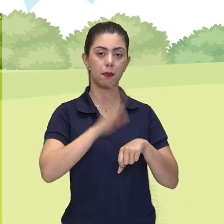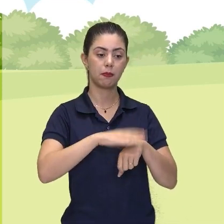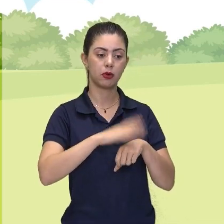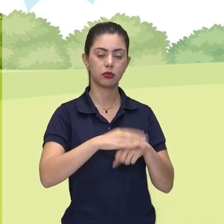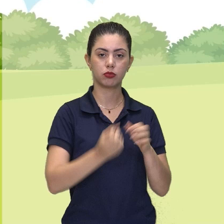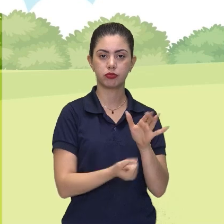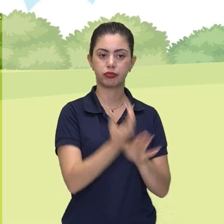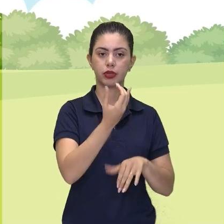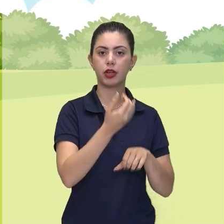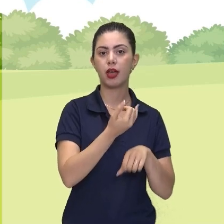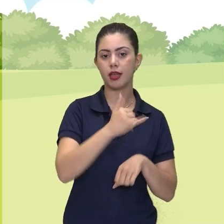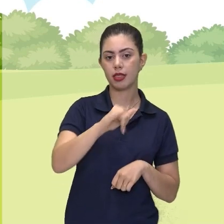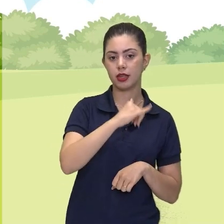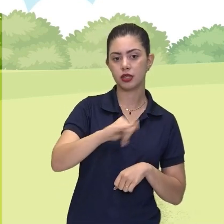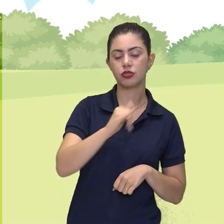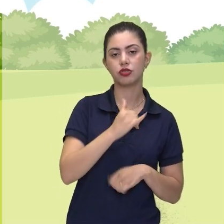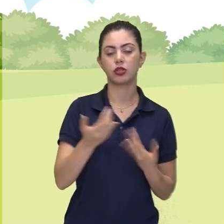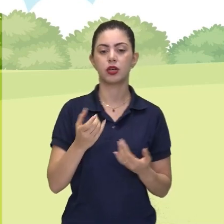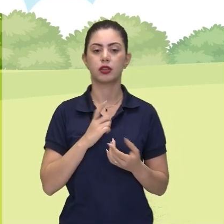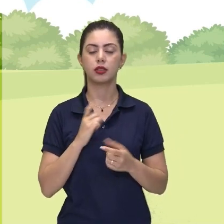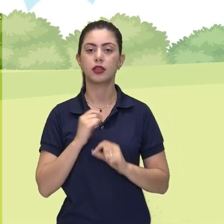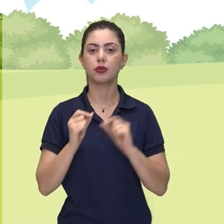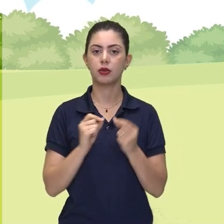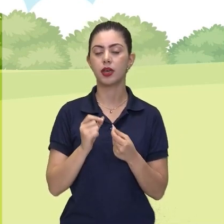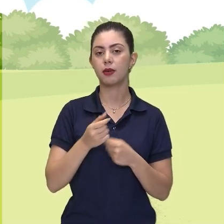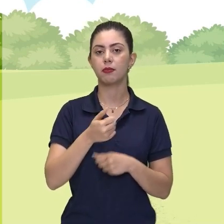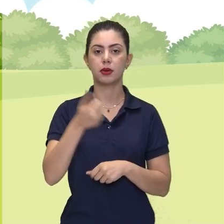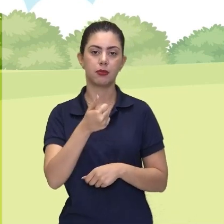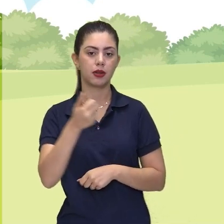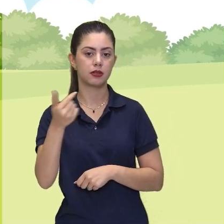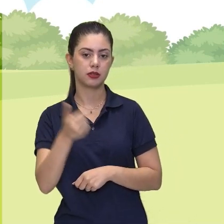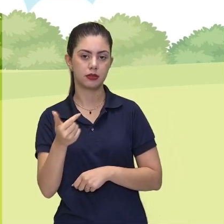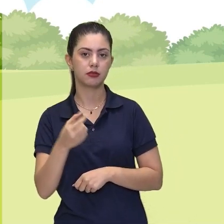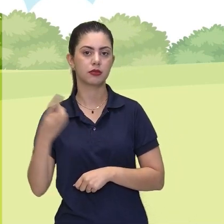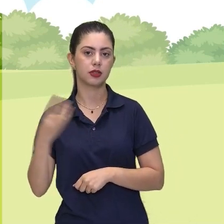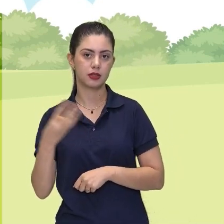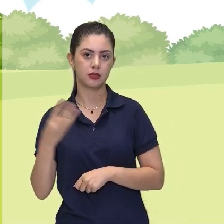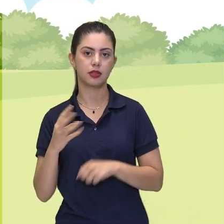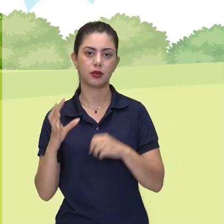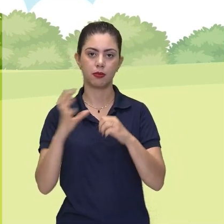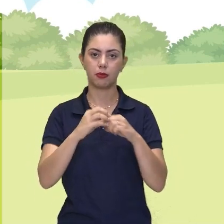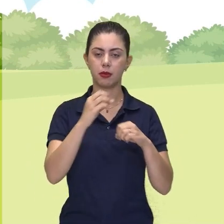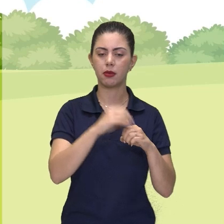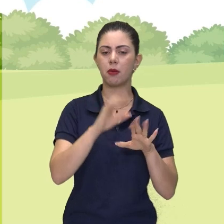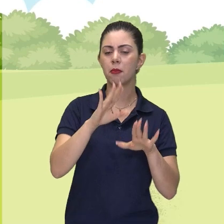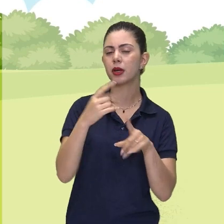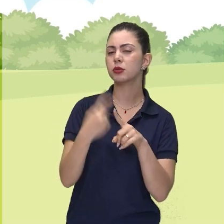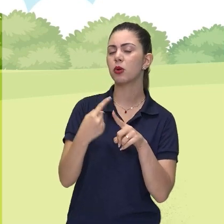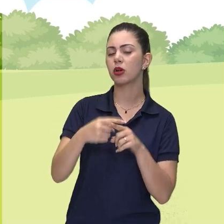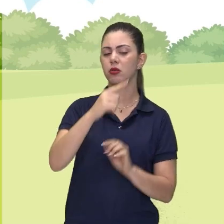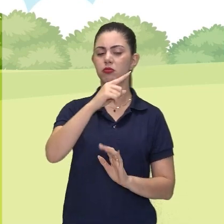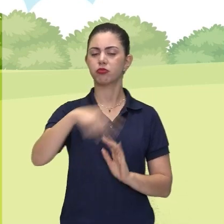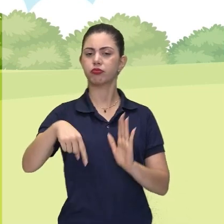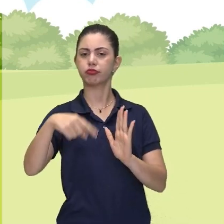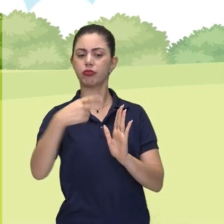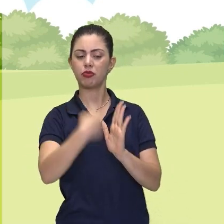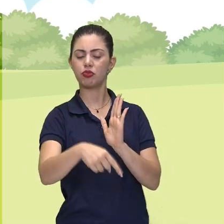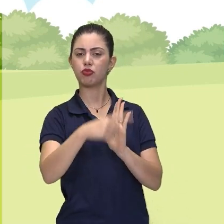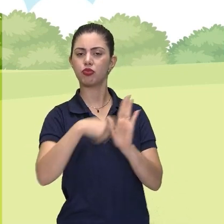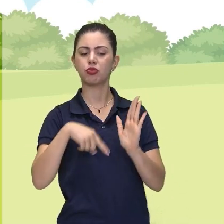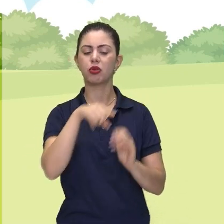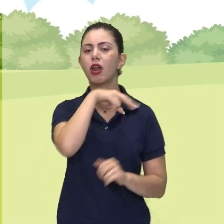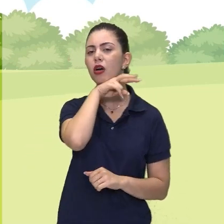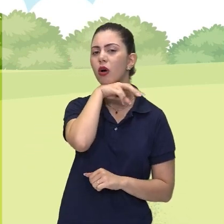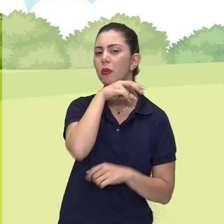consumidor primário, consumidor secundário e terciário. E aí, por que que tem um X nessa cobra? Né? Vamos